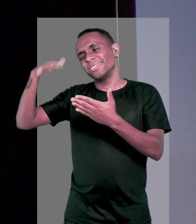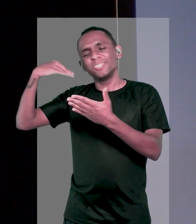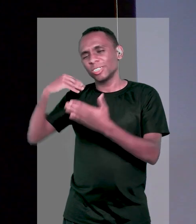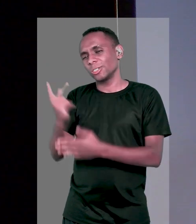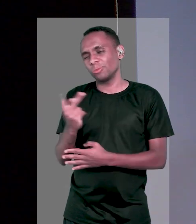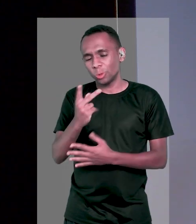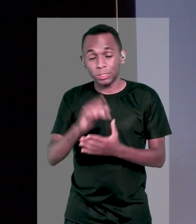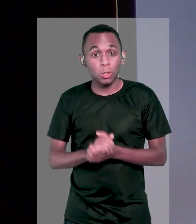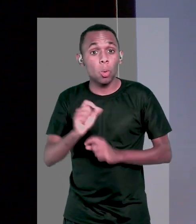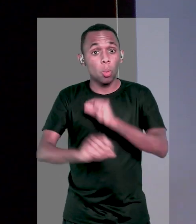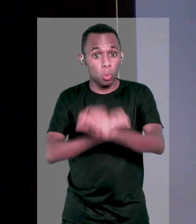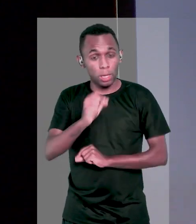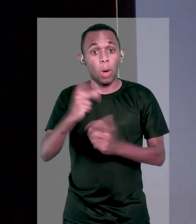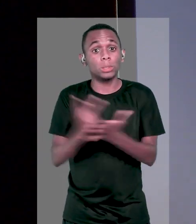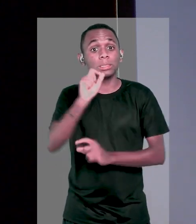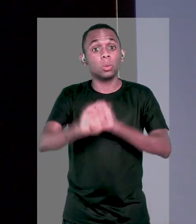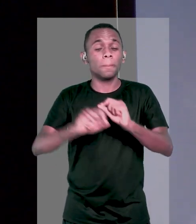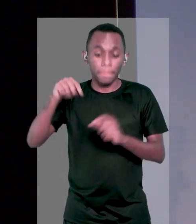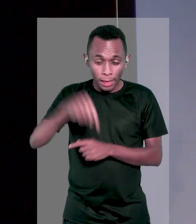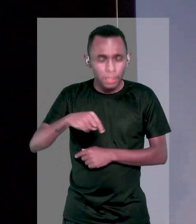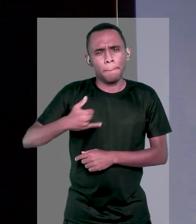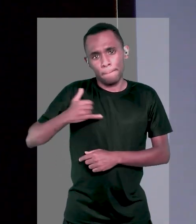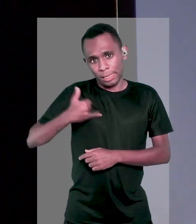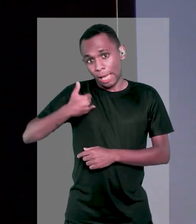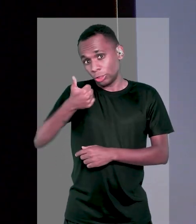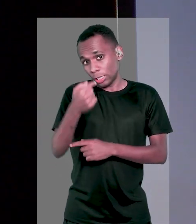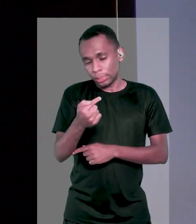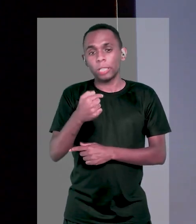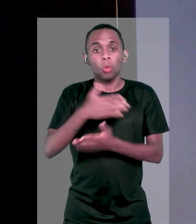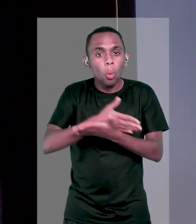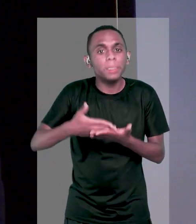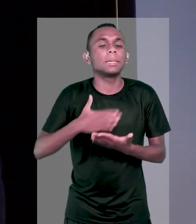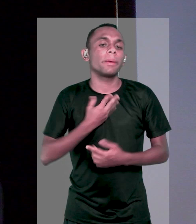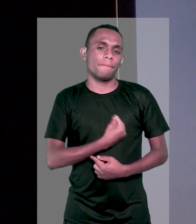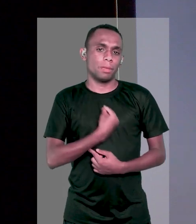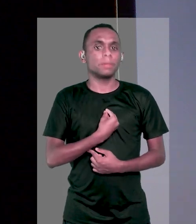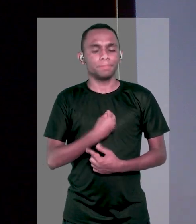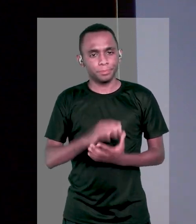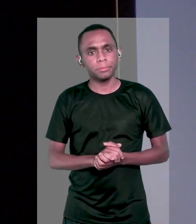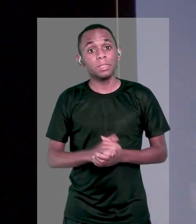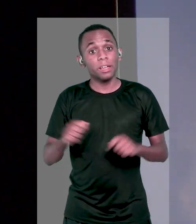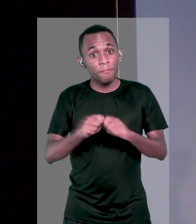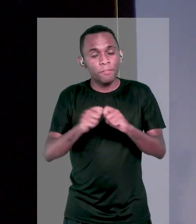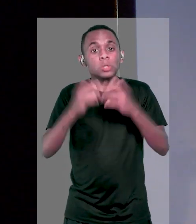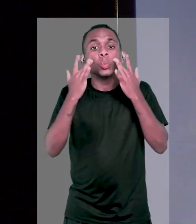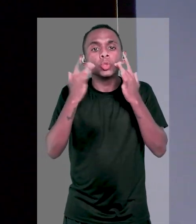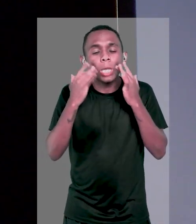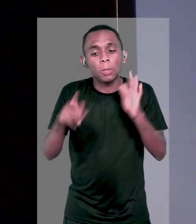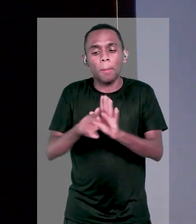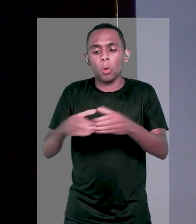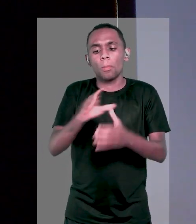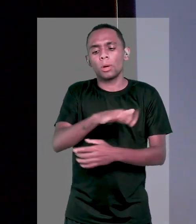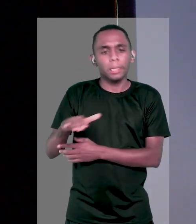É do século passado, né? Muito passado, caso, né, Marcinho? Muito passado. Que foi aqui, quando eu tinha 17